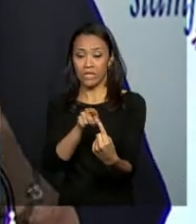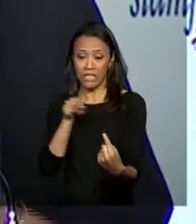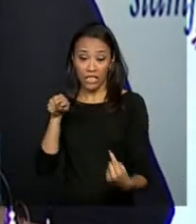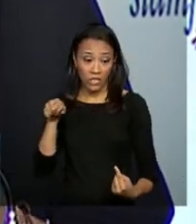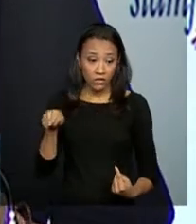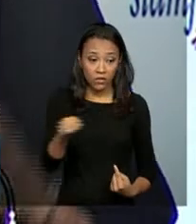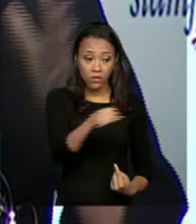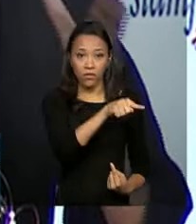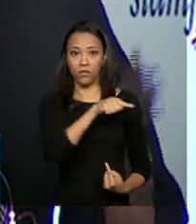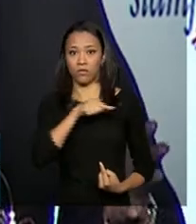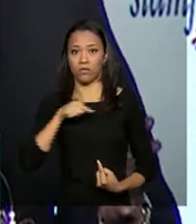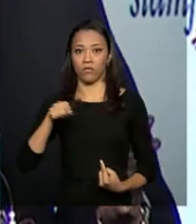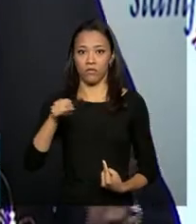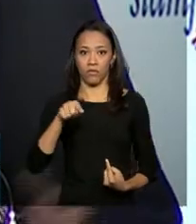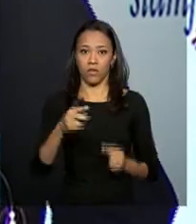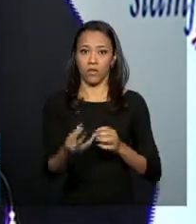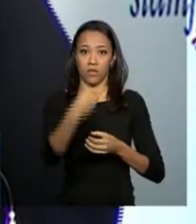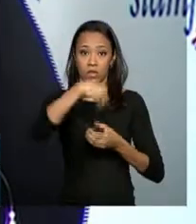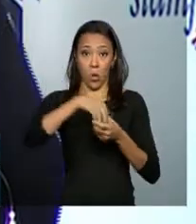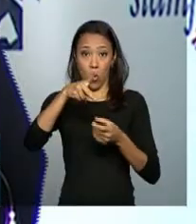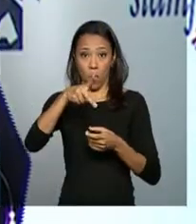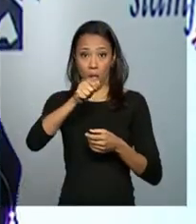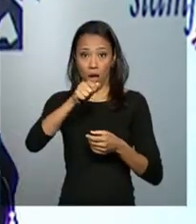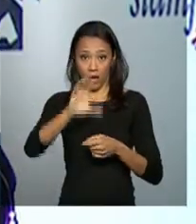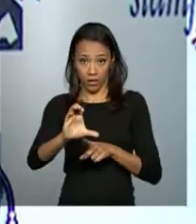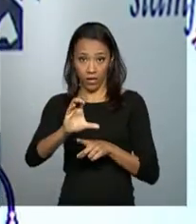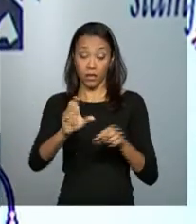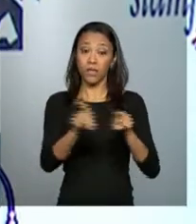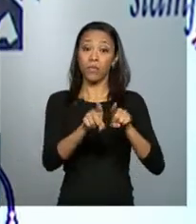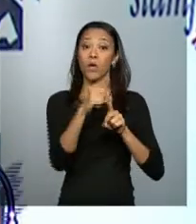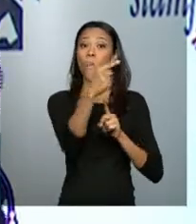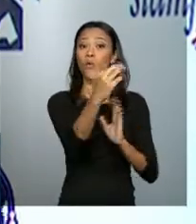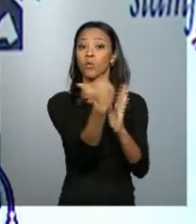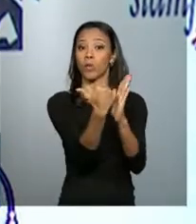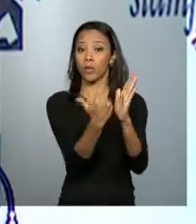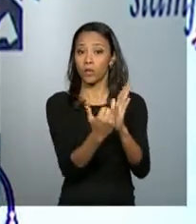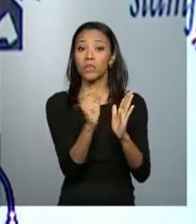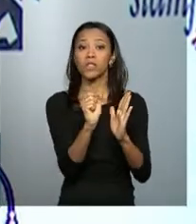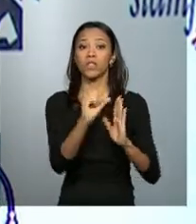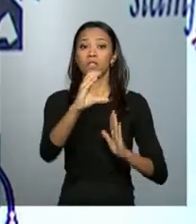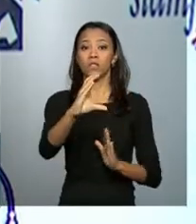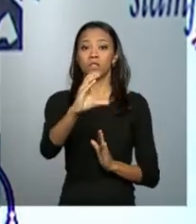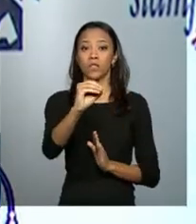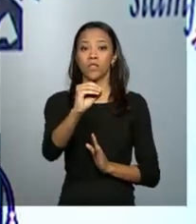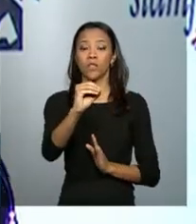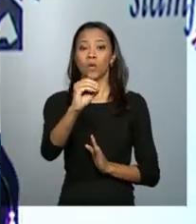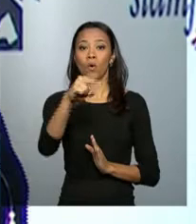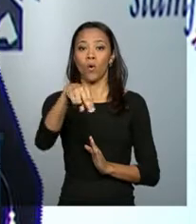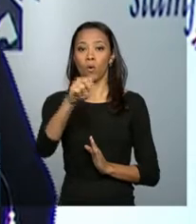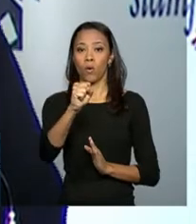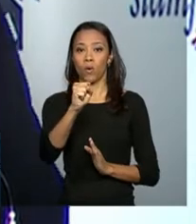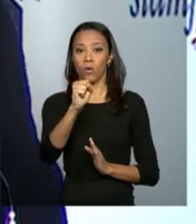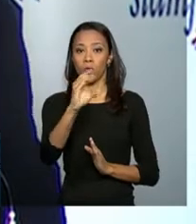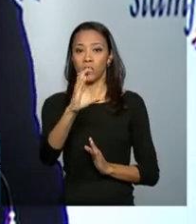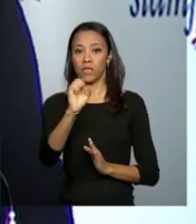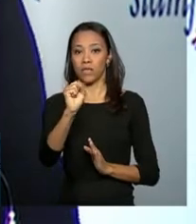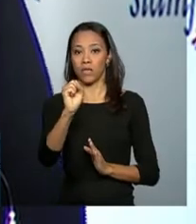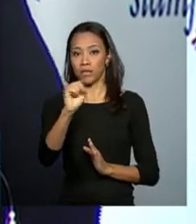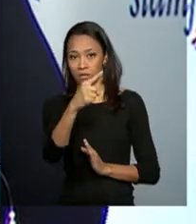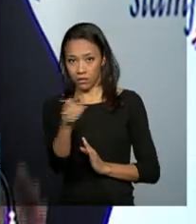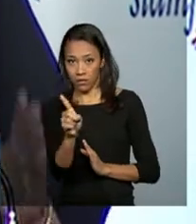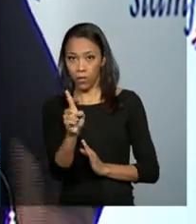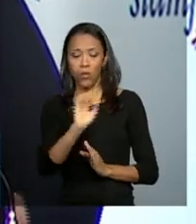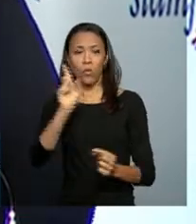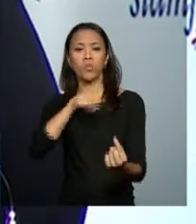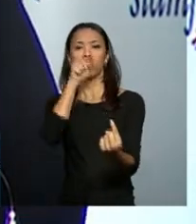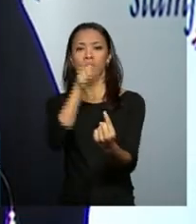dessa conjugação entre o PAC e o Programa de Concessões, PIU, ele é, sobretudo, acelerar um